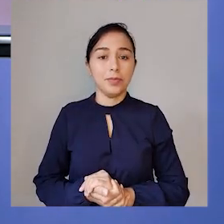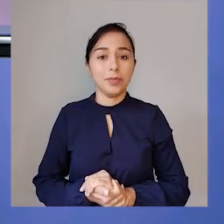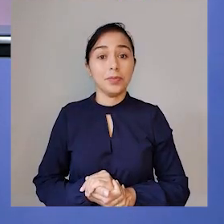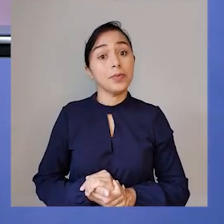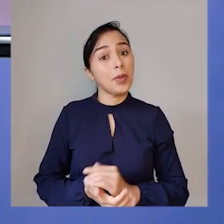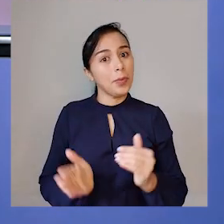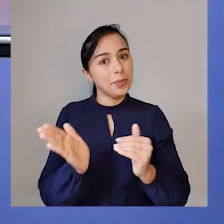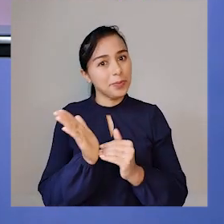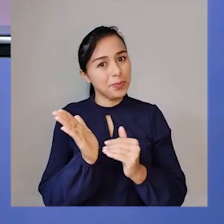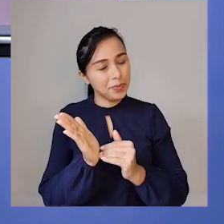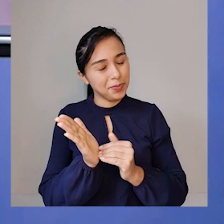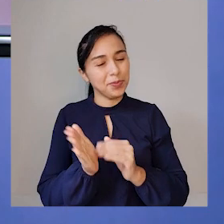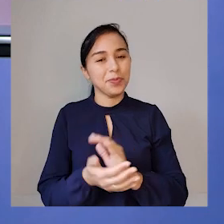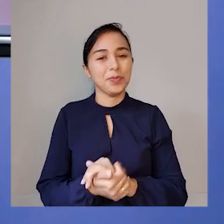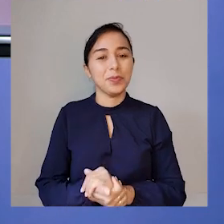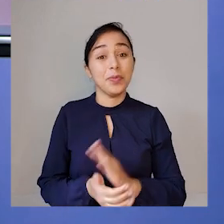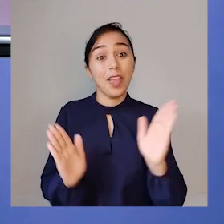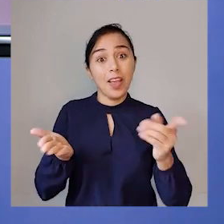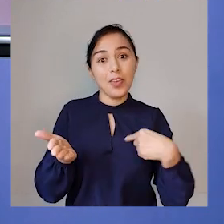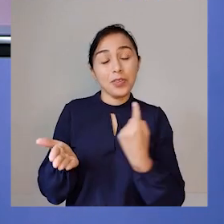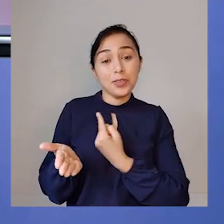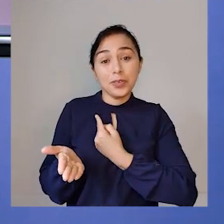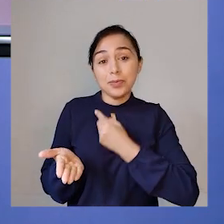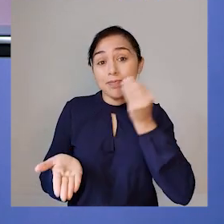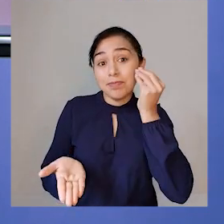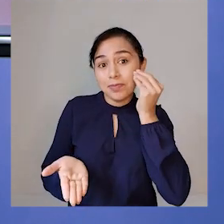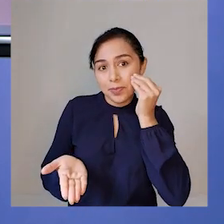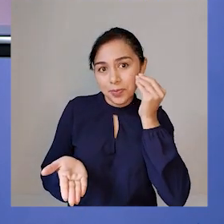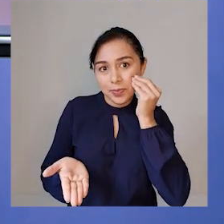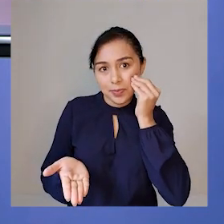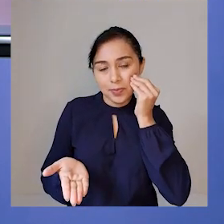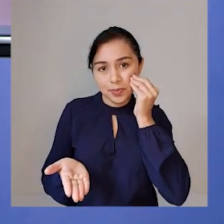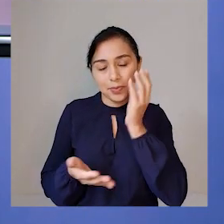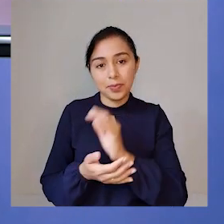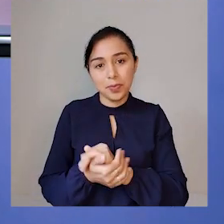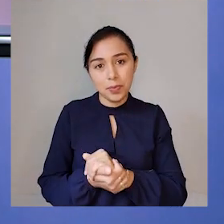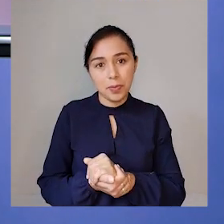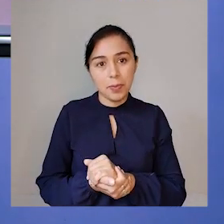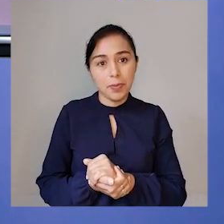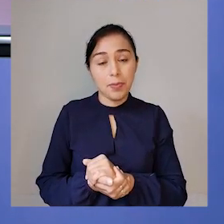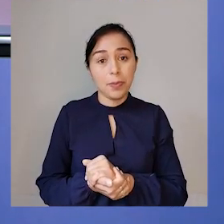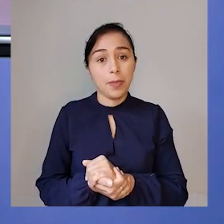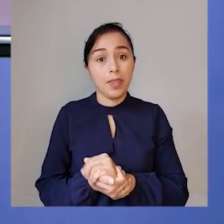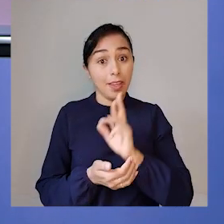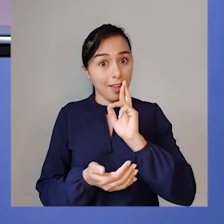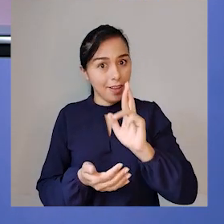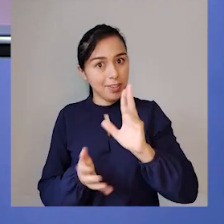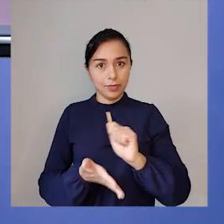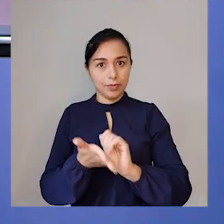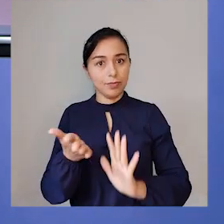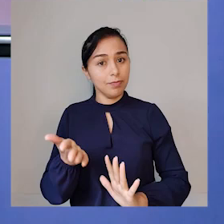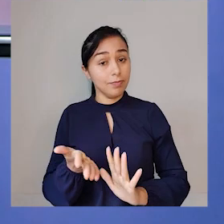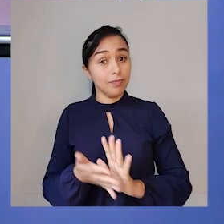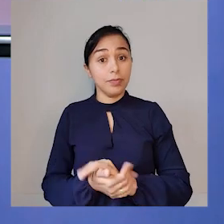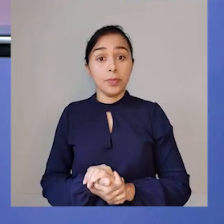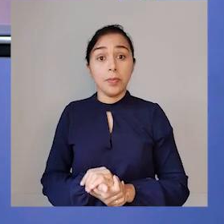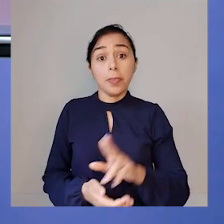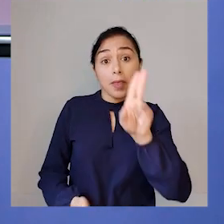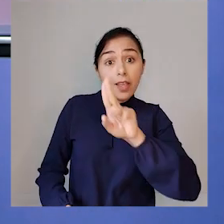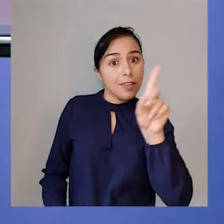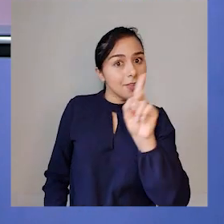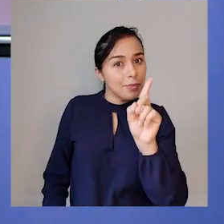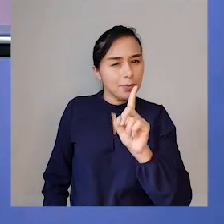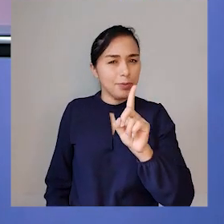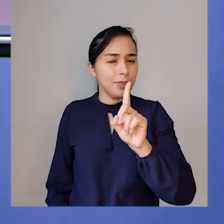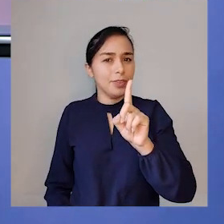Para finalizar, nós vamos tentar agora realizar esse exercício sem